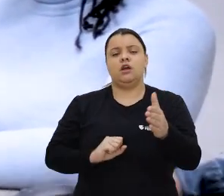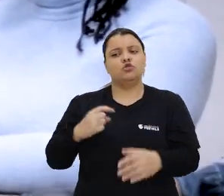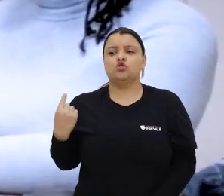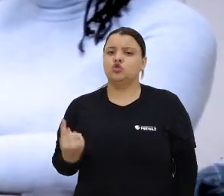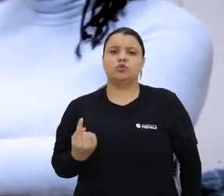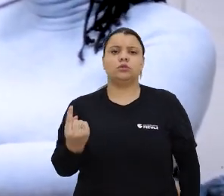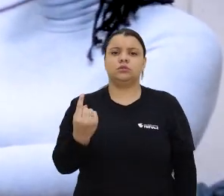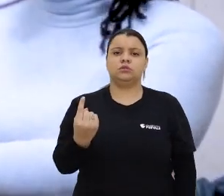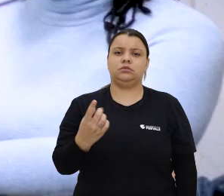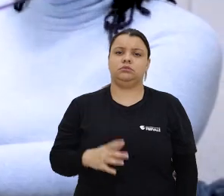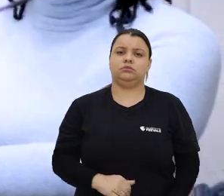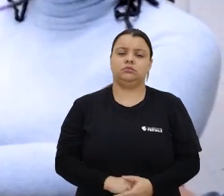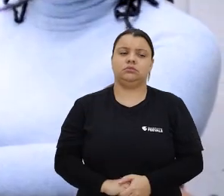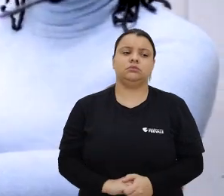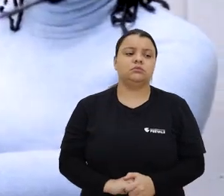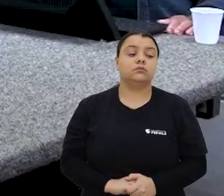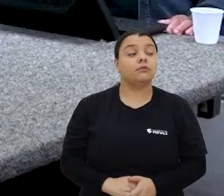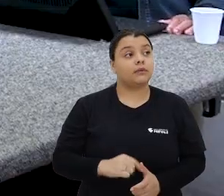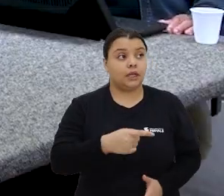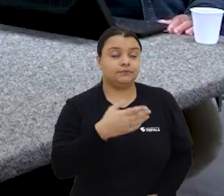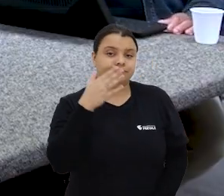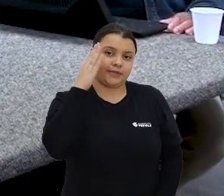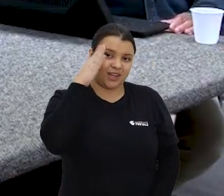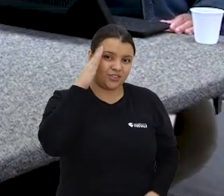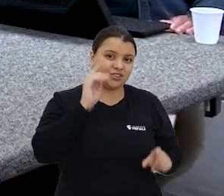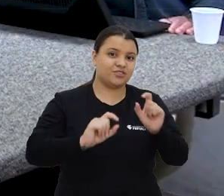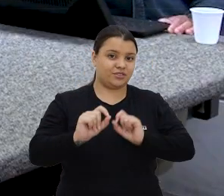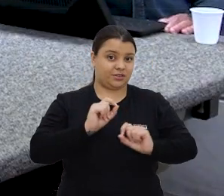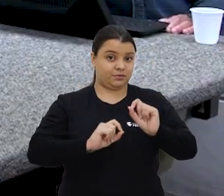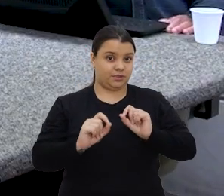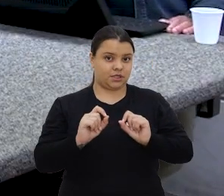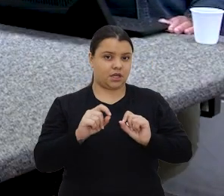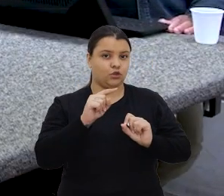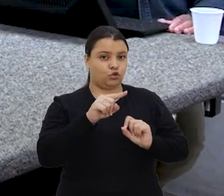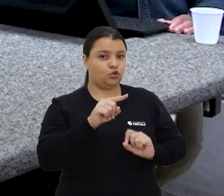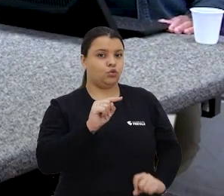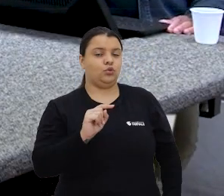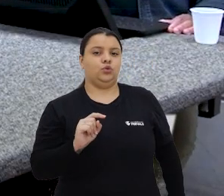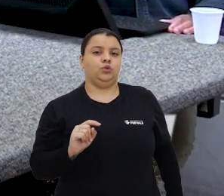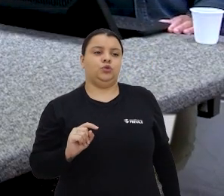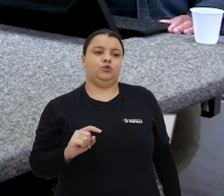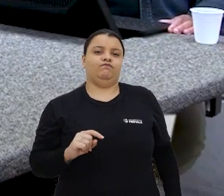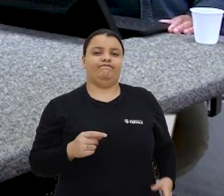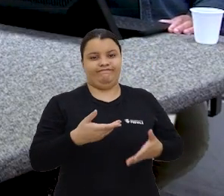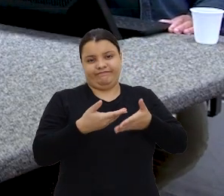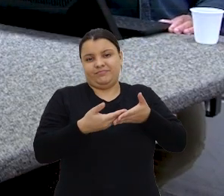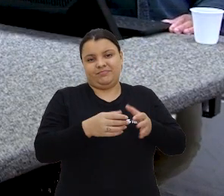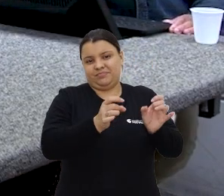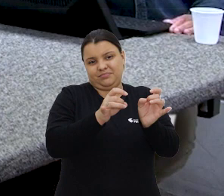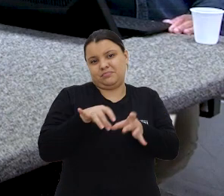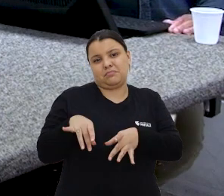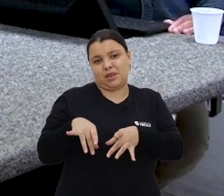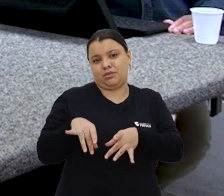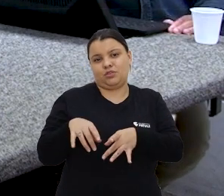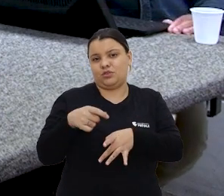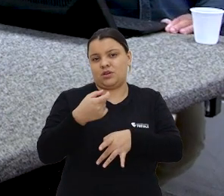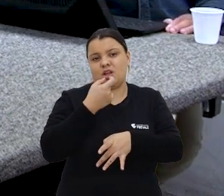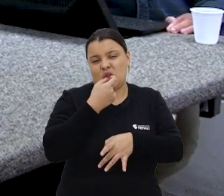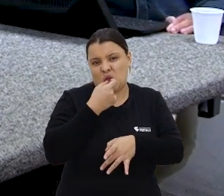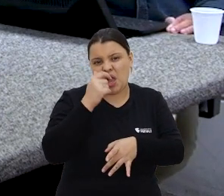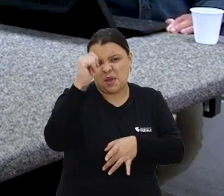ninguém. Mas a gente sabe que, ao mesmo tempo, tu acabou abandonando a Sim. arbitragem